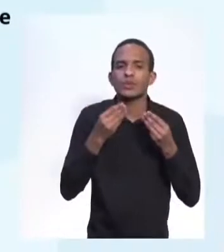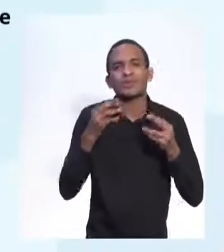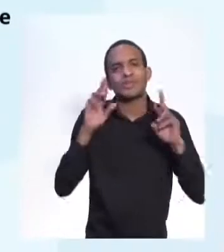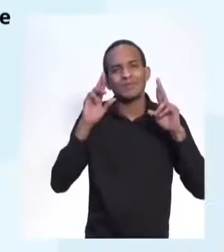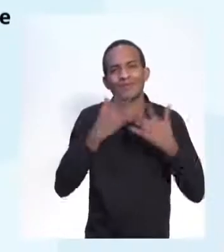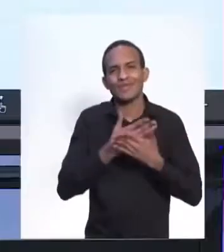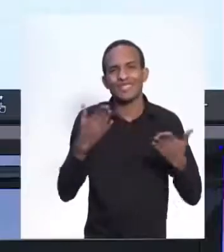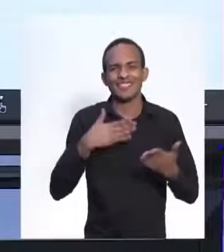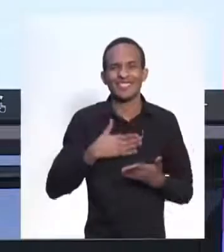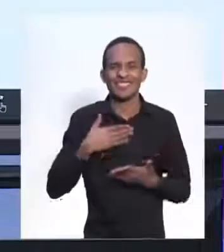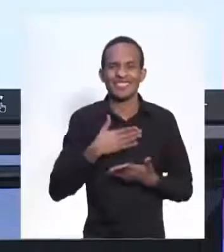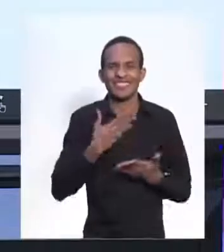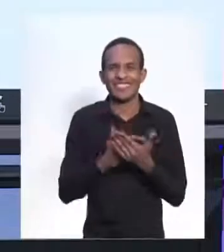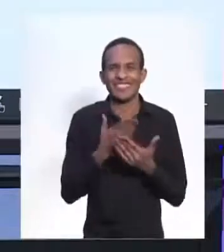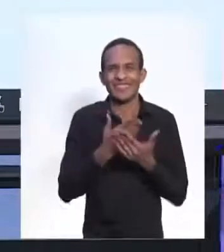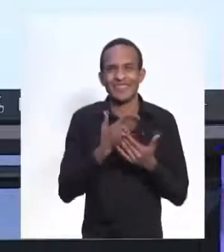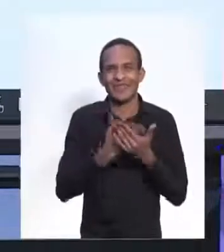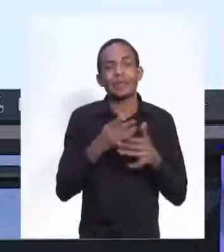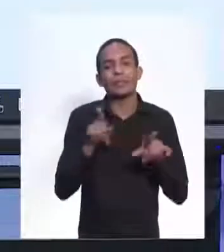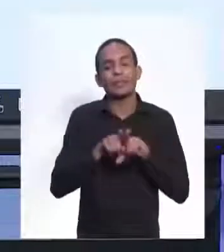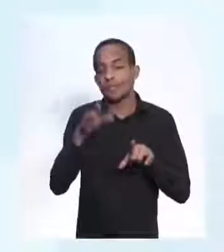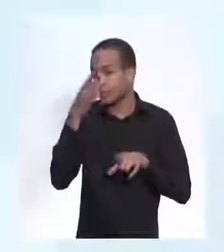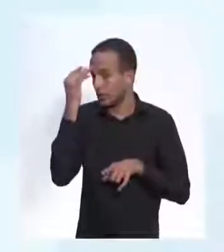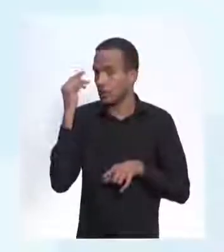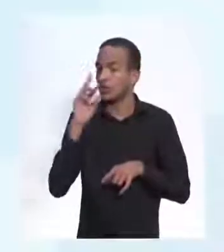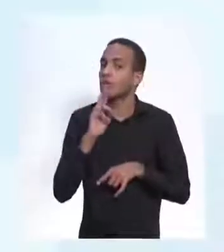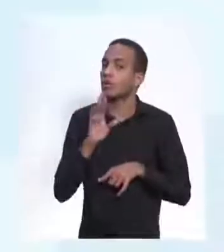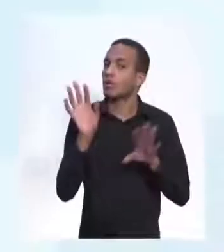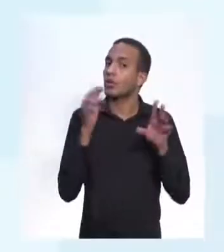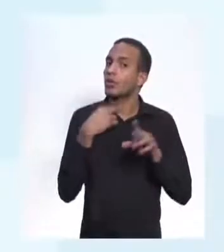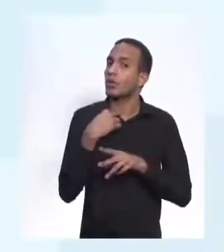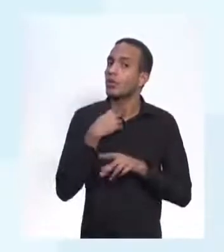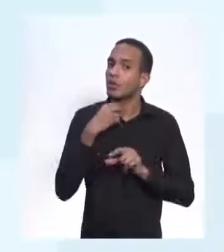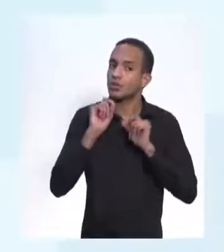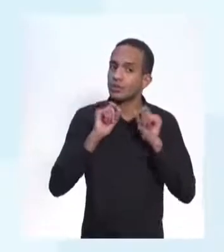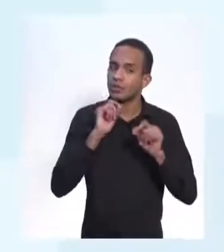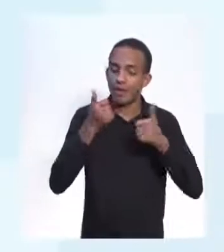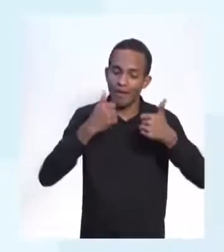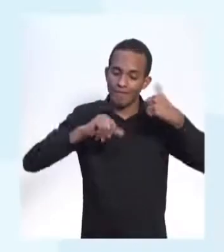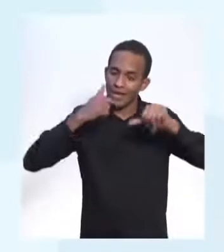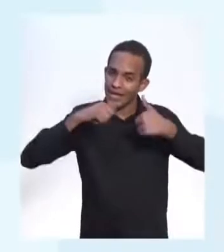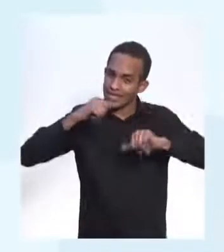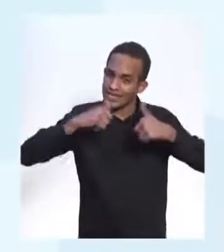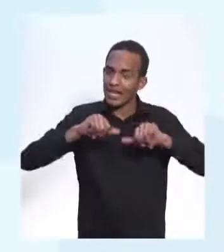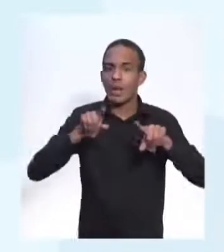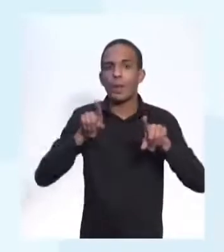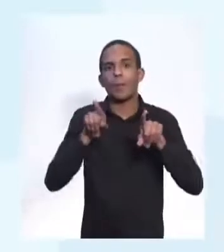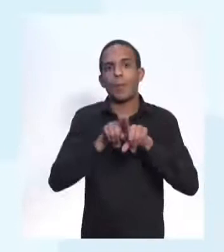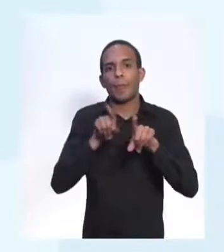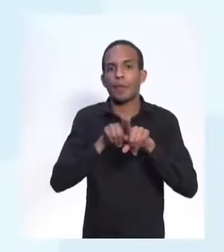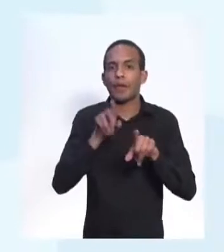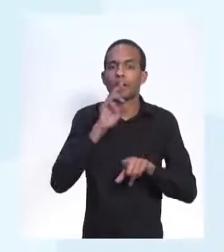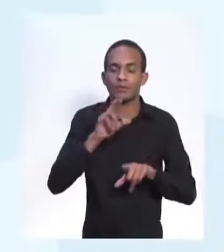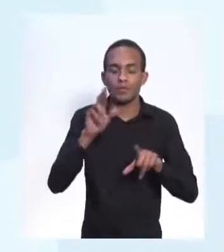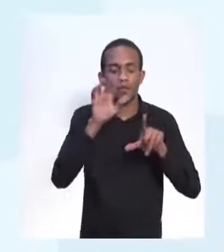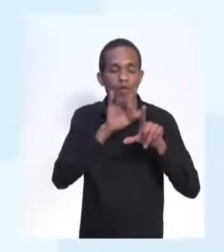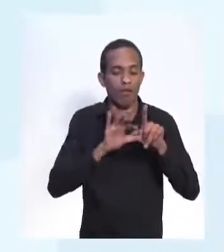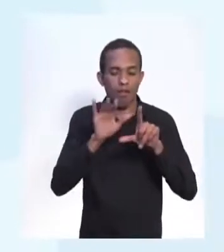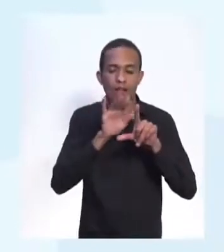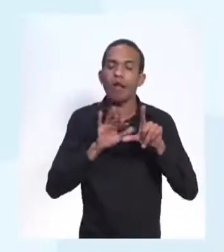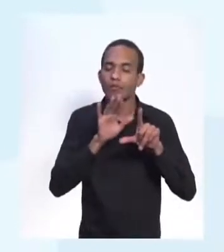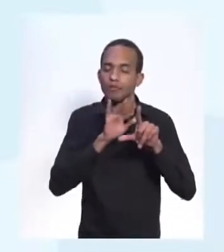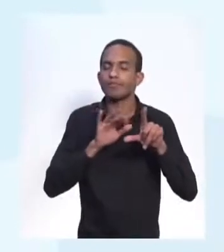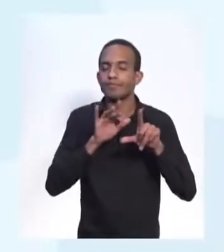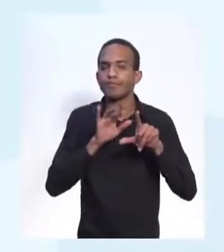que vocês tenham gostado da aula. Não esqueçam de responder a nossa avaliação, que você pode responder através do QR